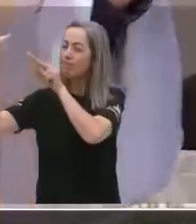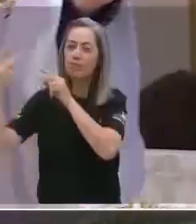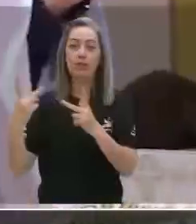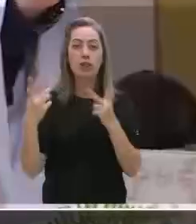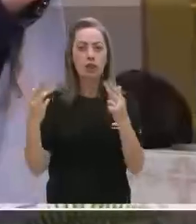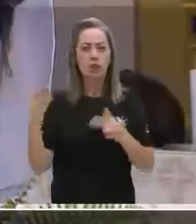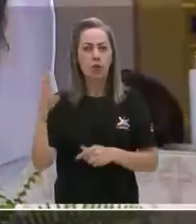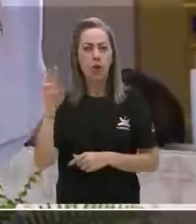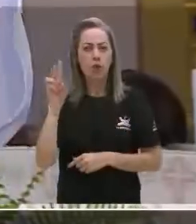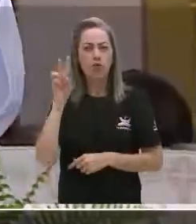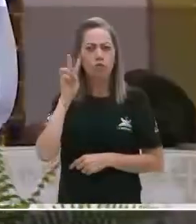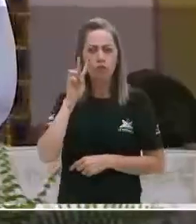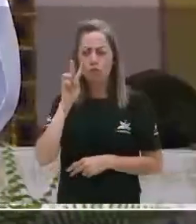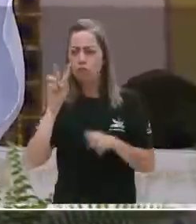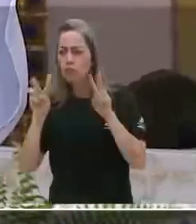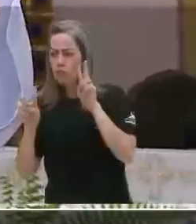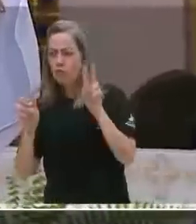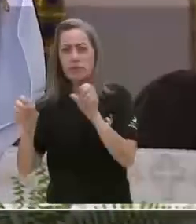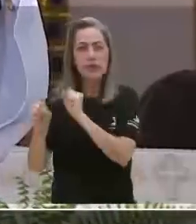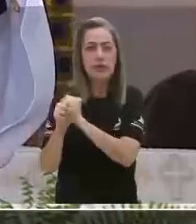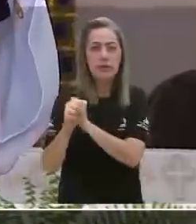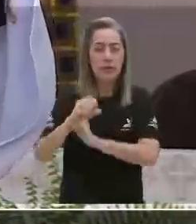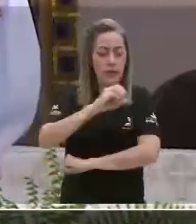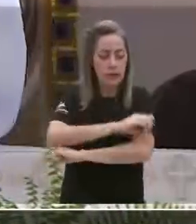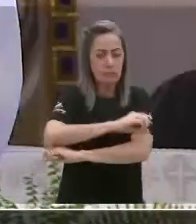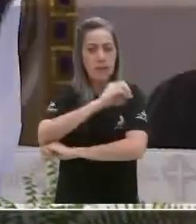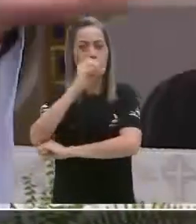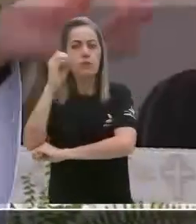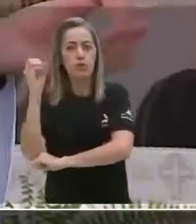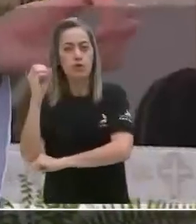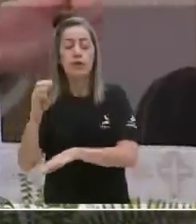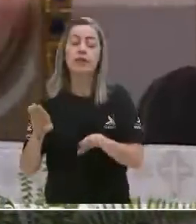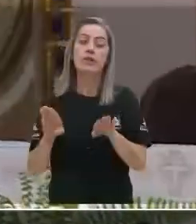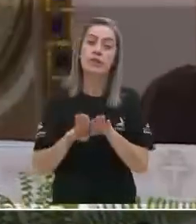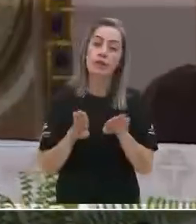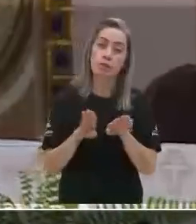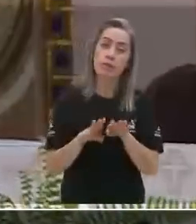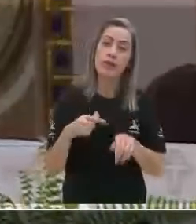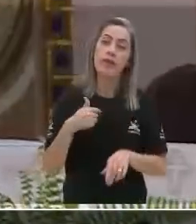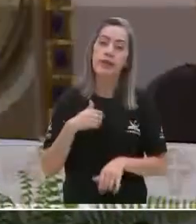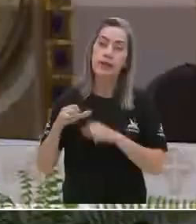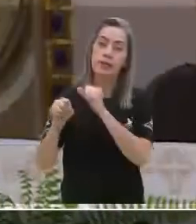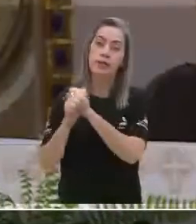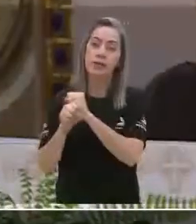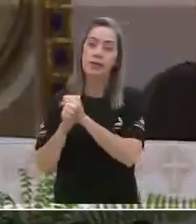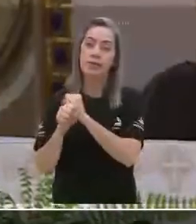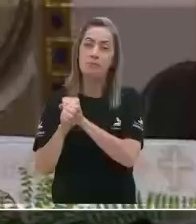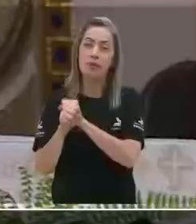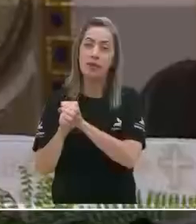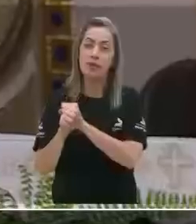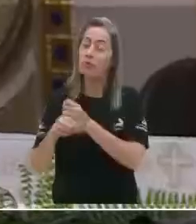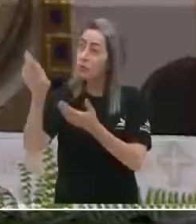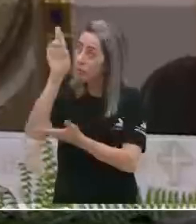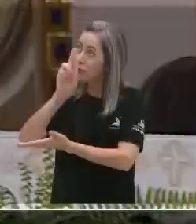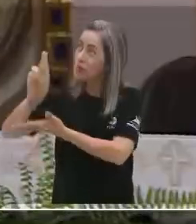vigia espera pela aurora, assim também eu espero no